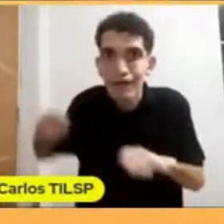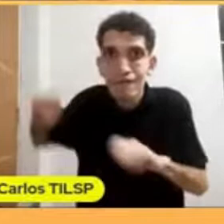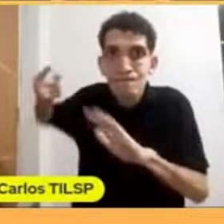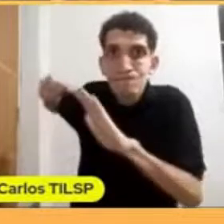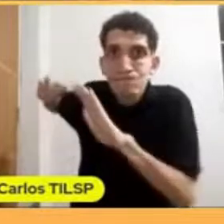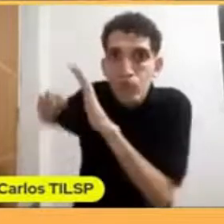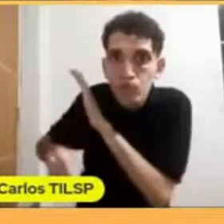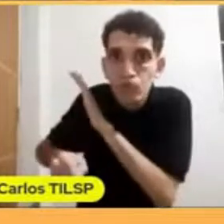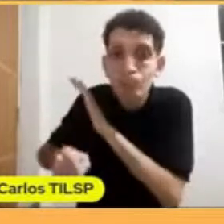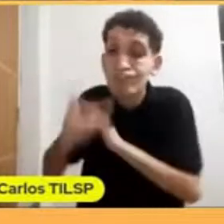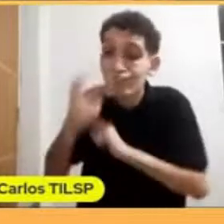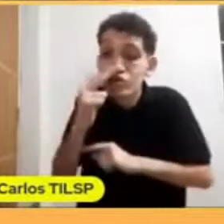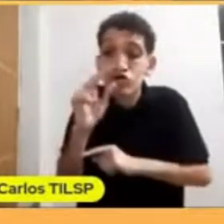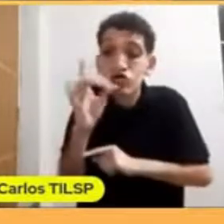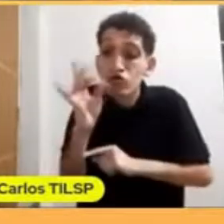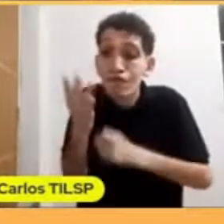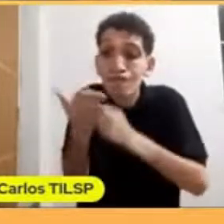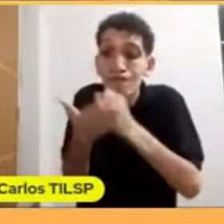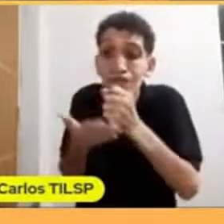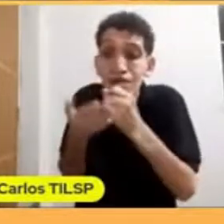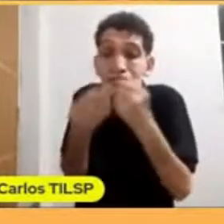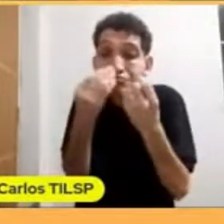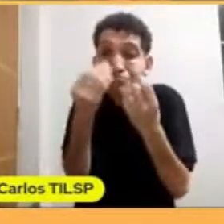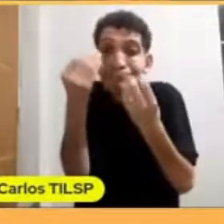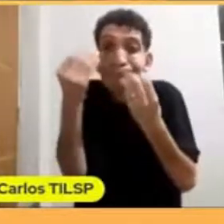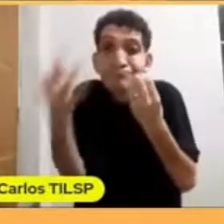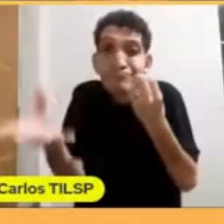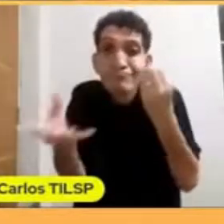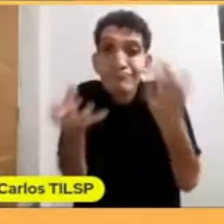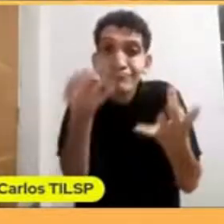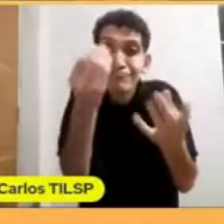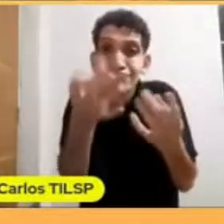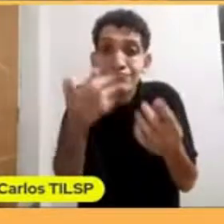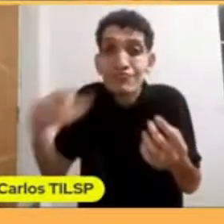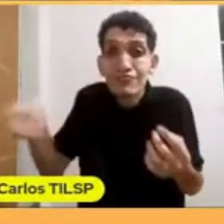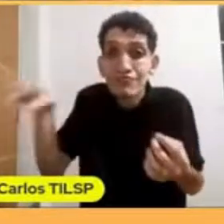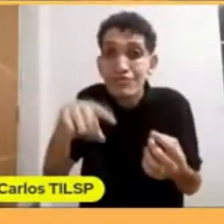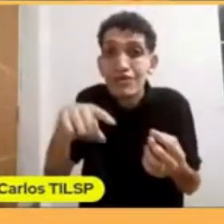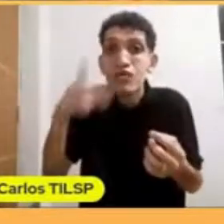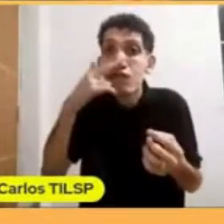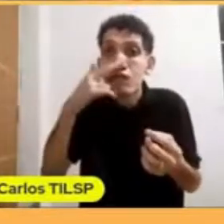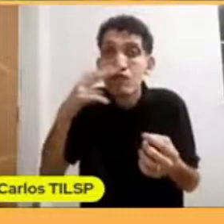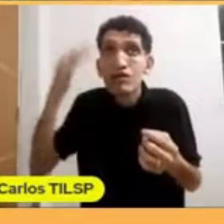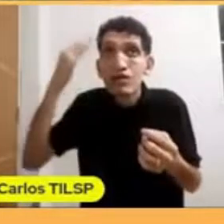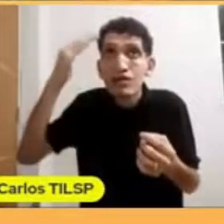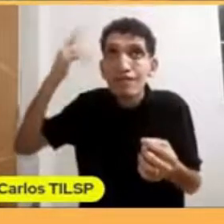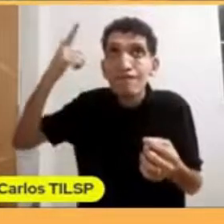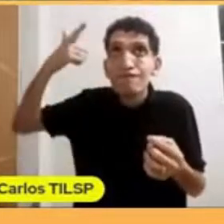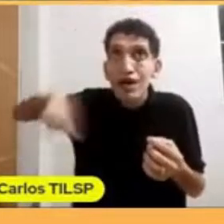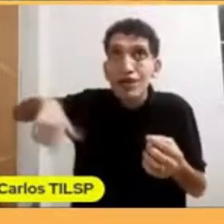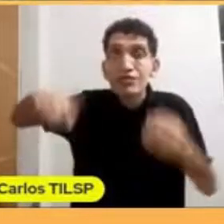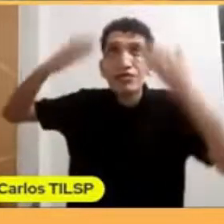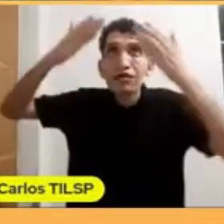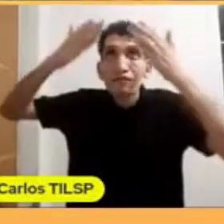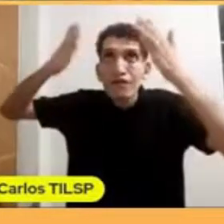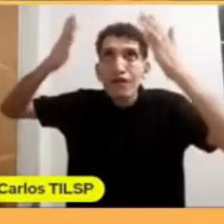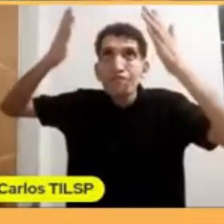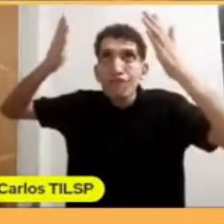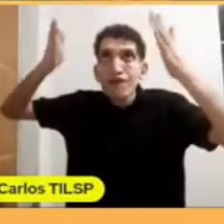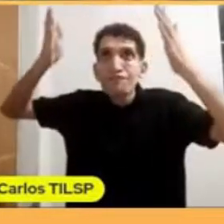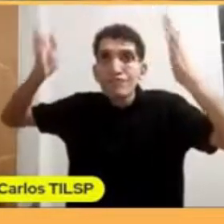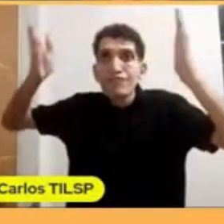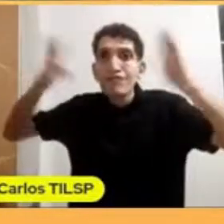pelo menos a gente vai mergulhar nesse universo aí para entender um pouquinho mais, para criar essa questão da